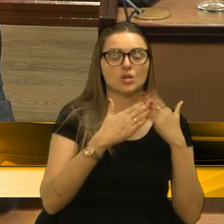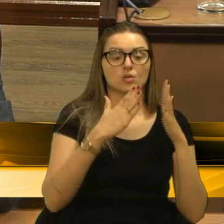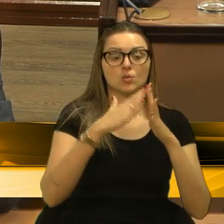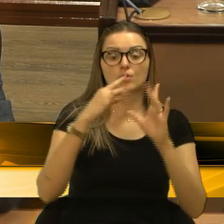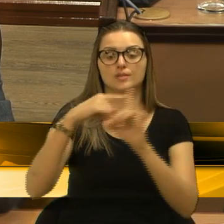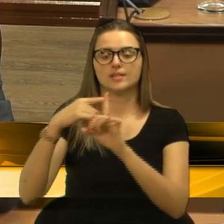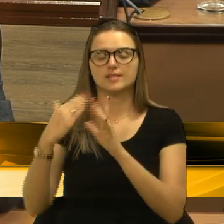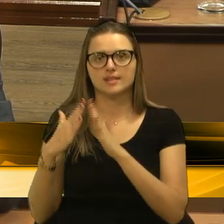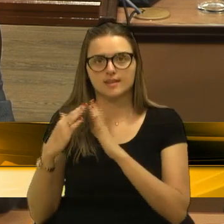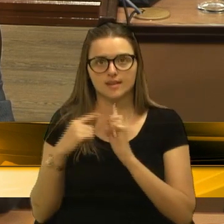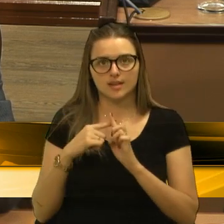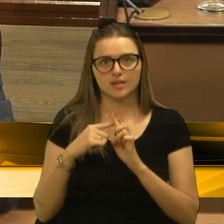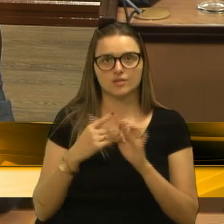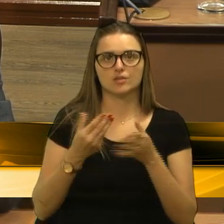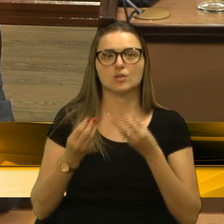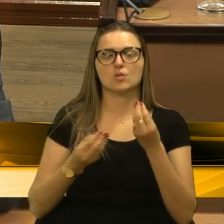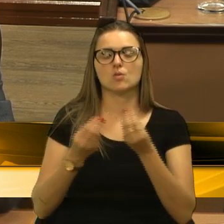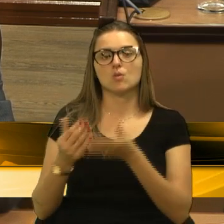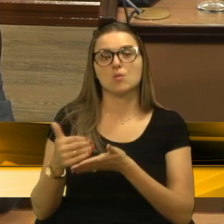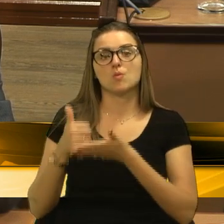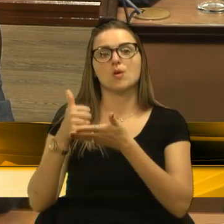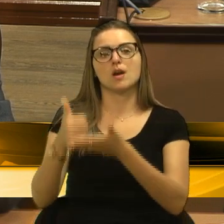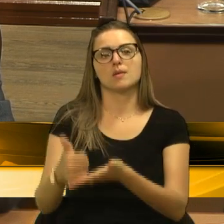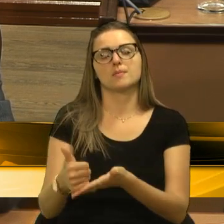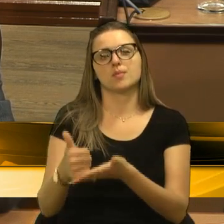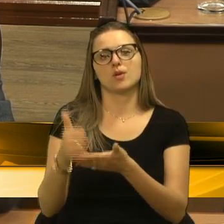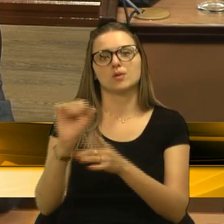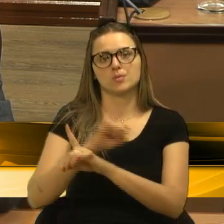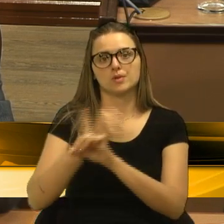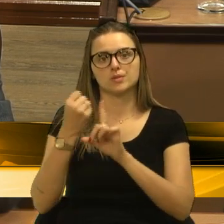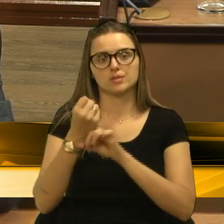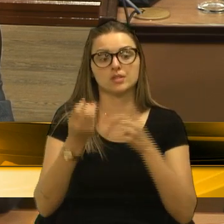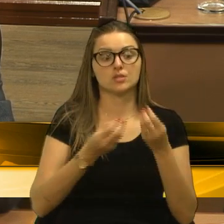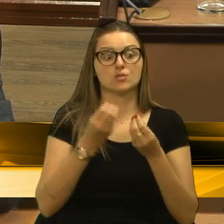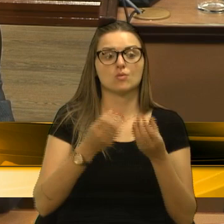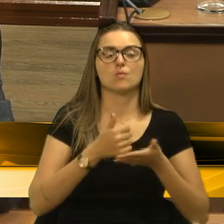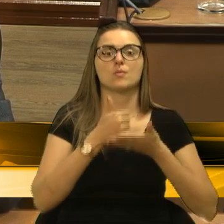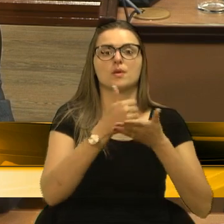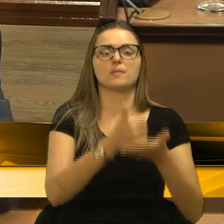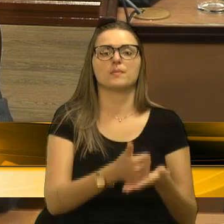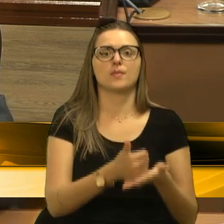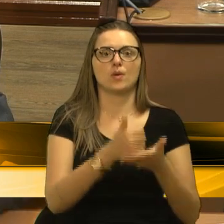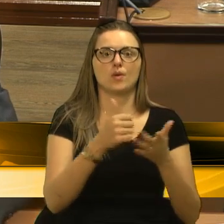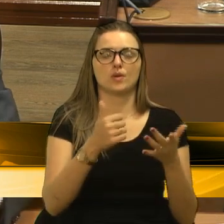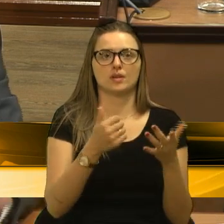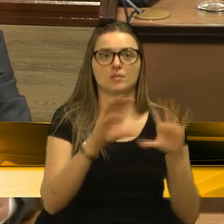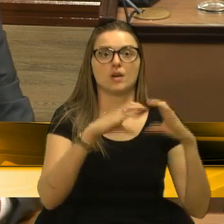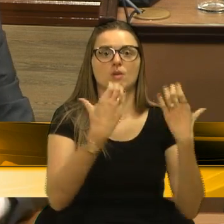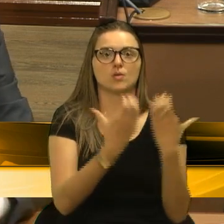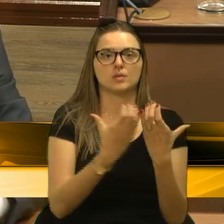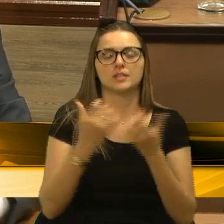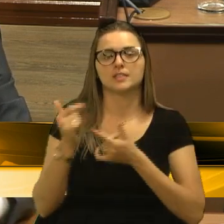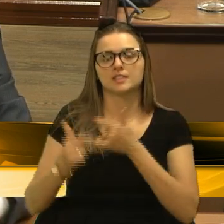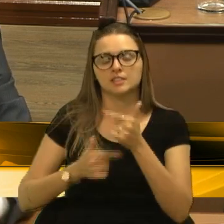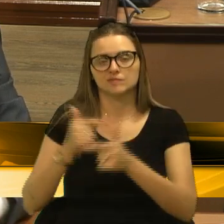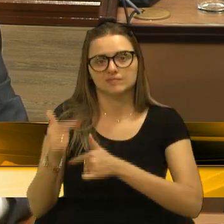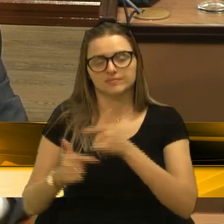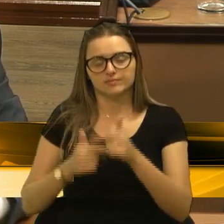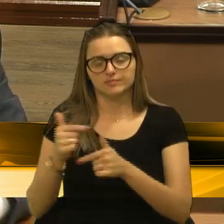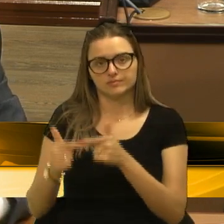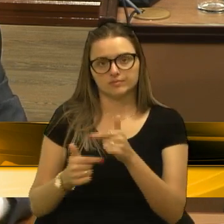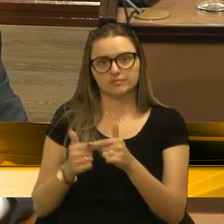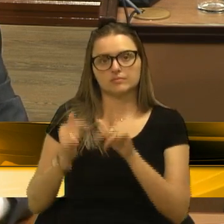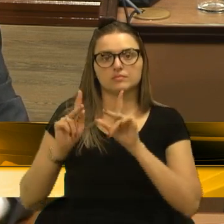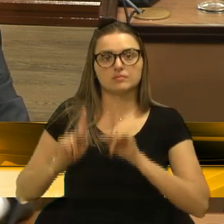o quanto colaboram para uma cidade, para uma sociedade. Através de trabalhos a pessoas